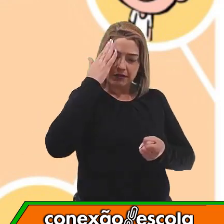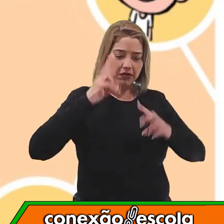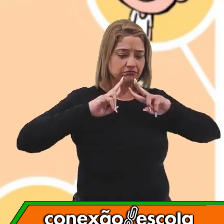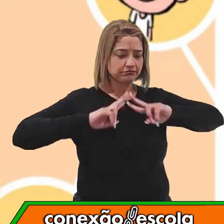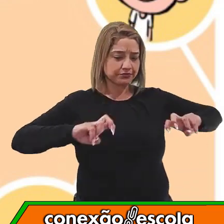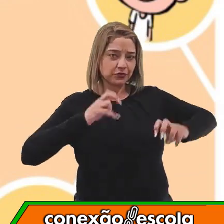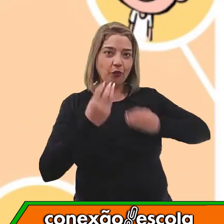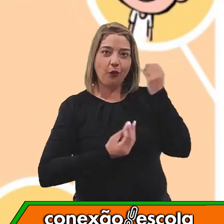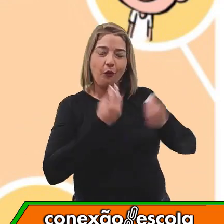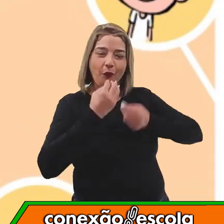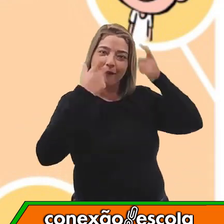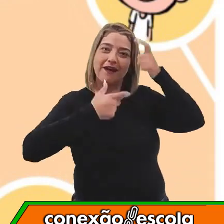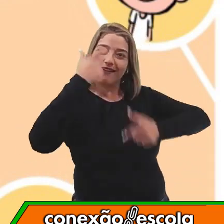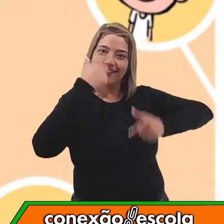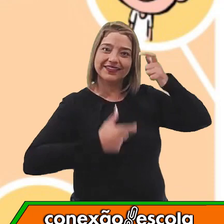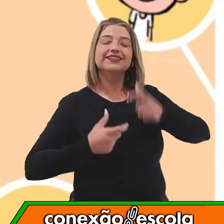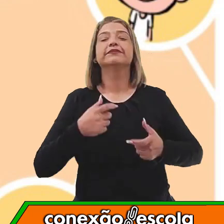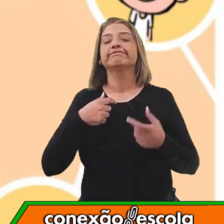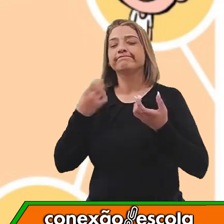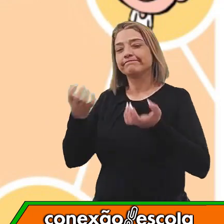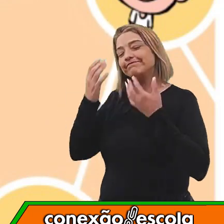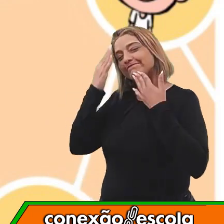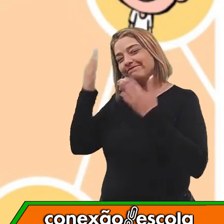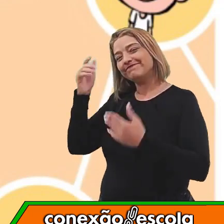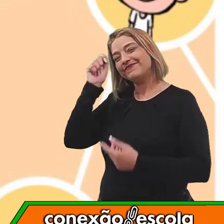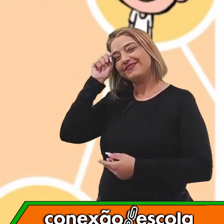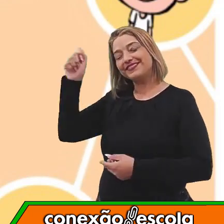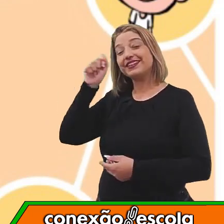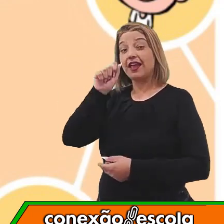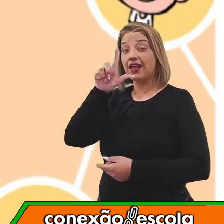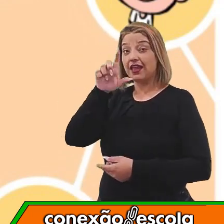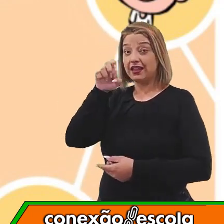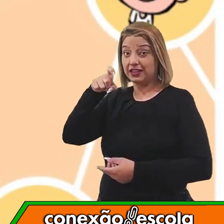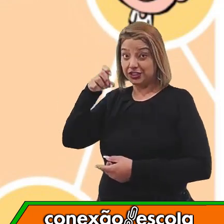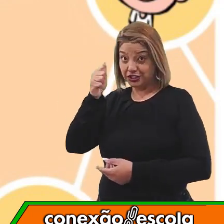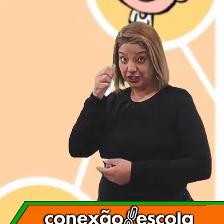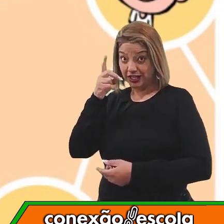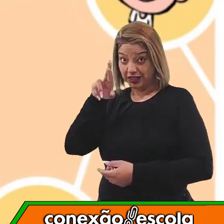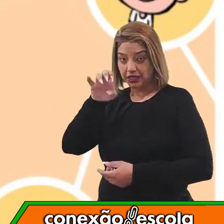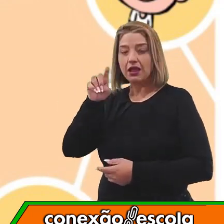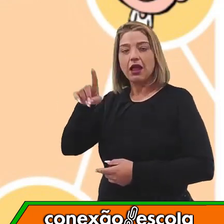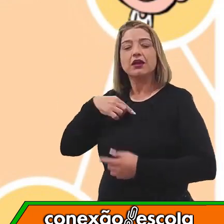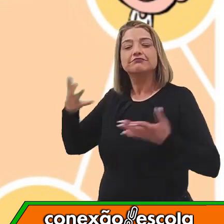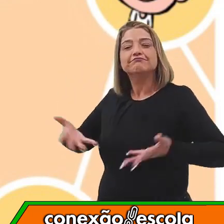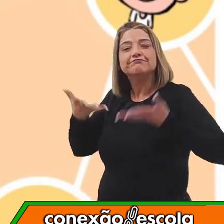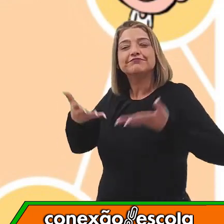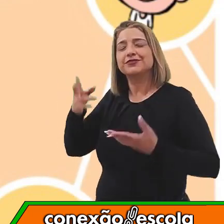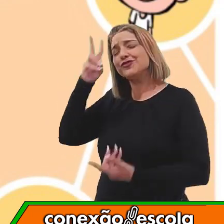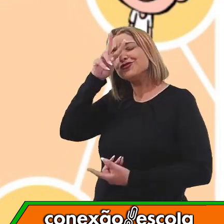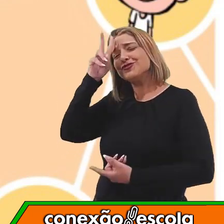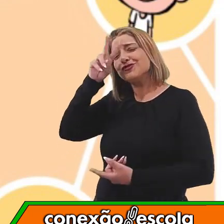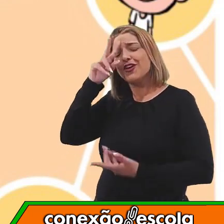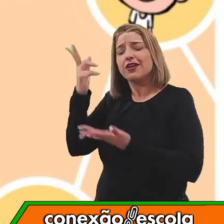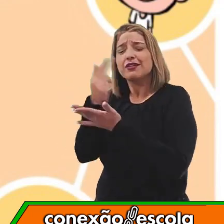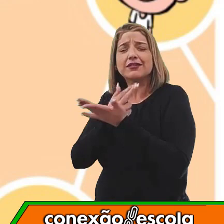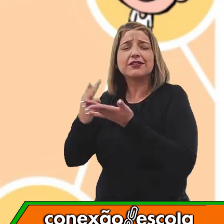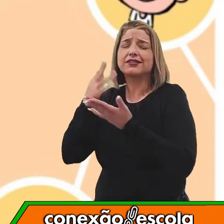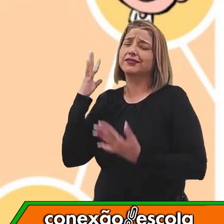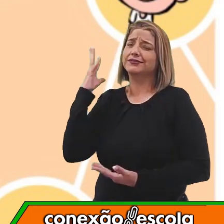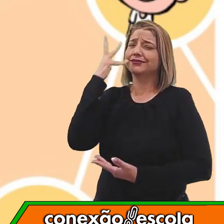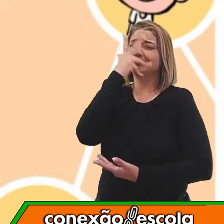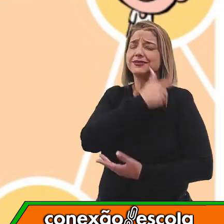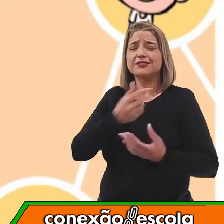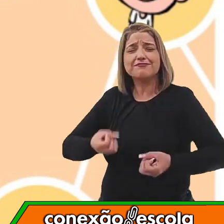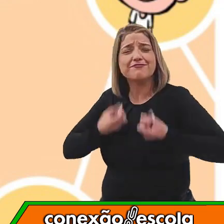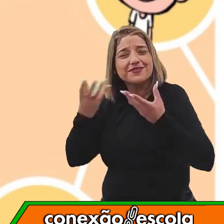como somos. Gostaríamos de agradecer ao autor Alexandre Rampazzo por nos proporcionar histórias e ilustrações tão